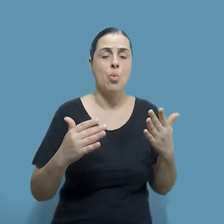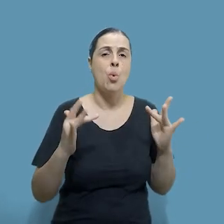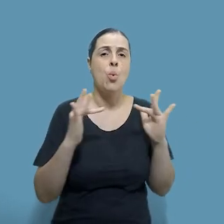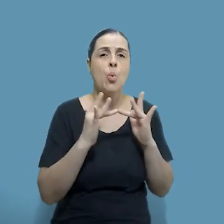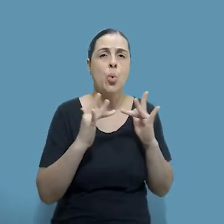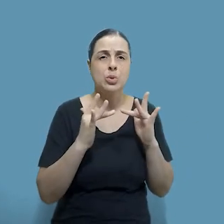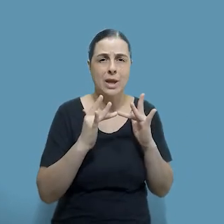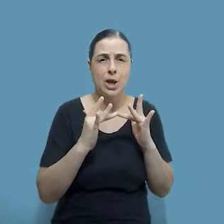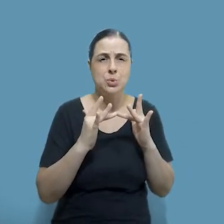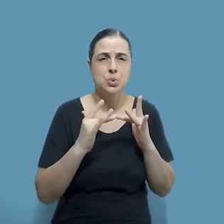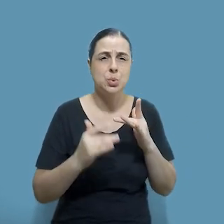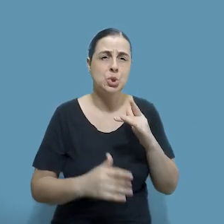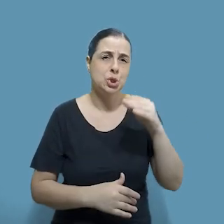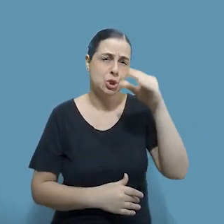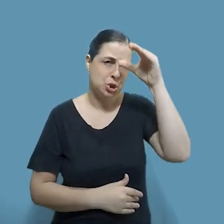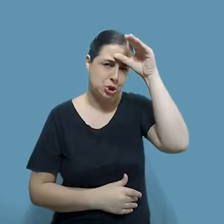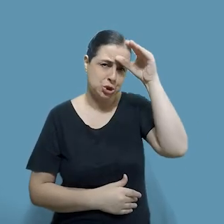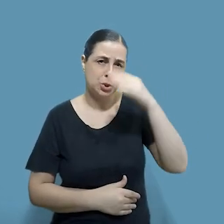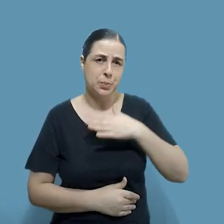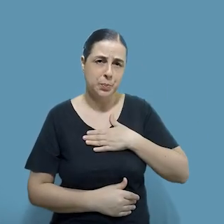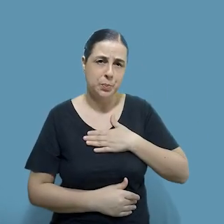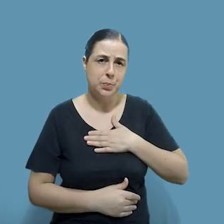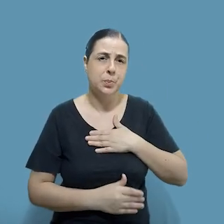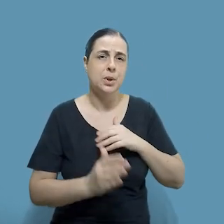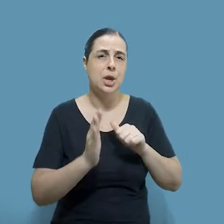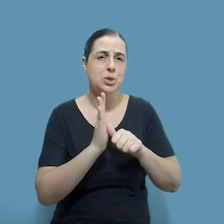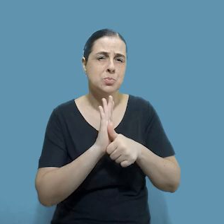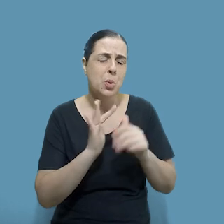E os meus avós eram